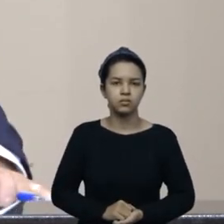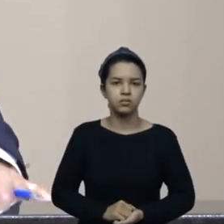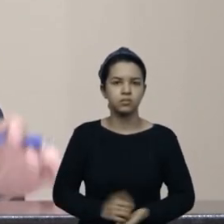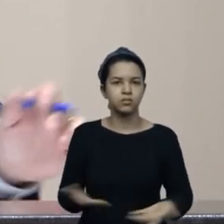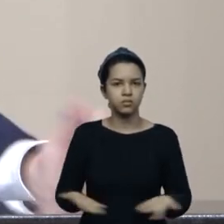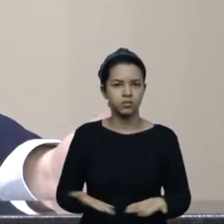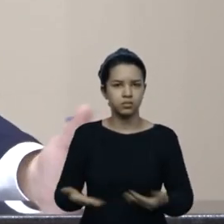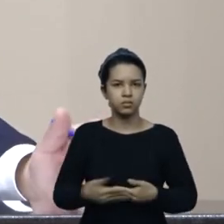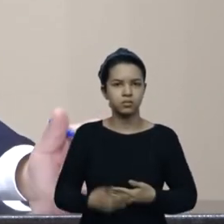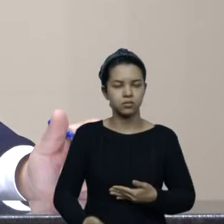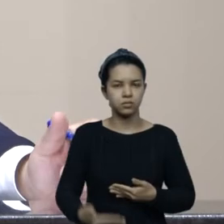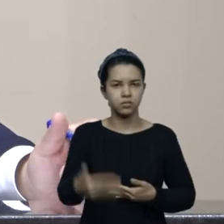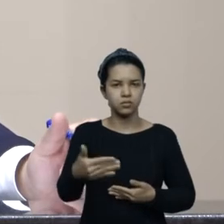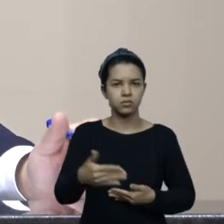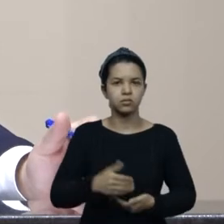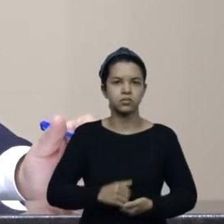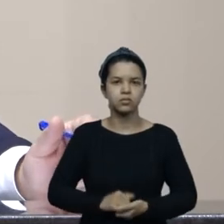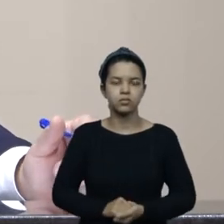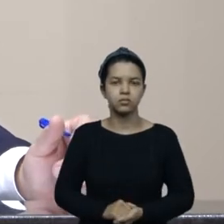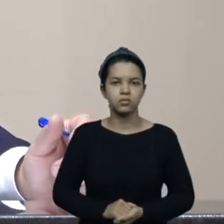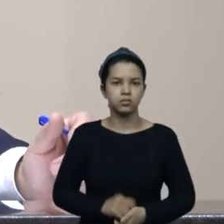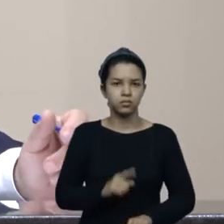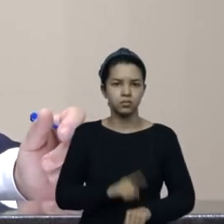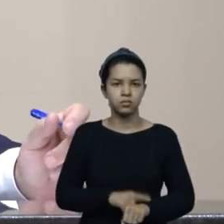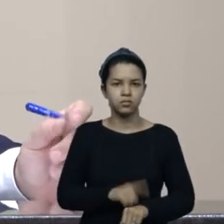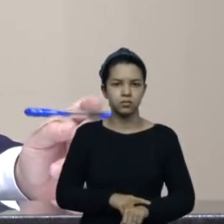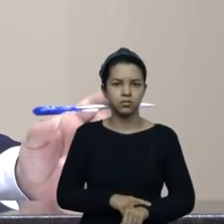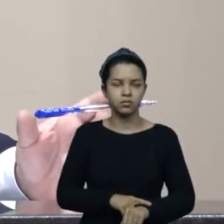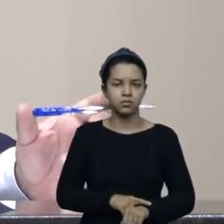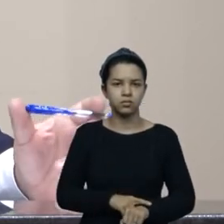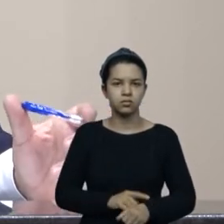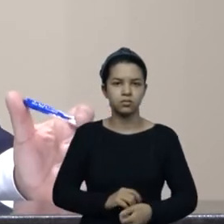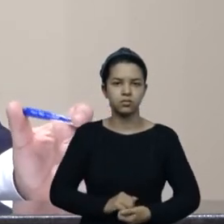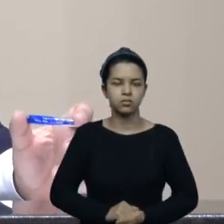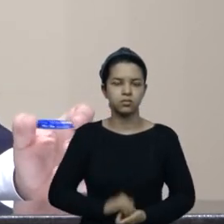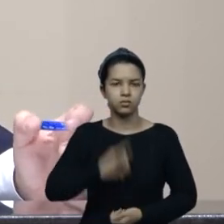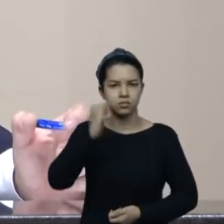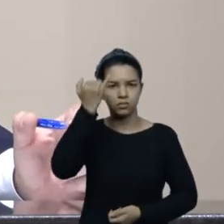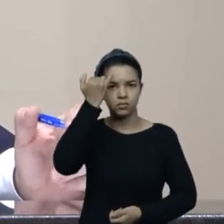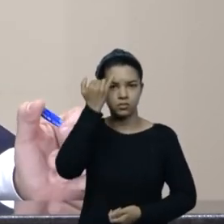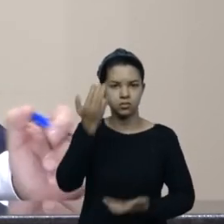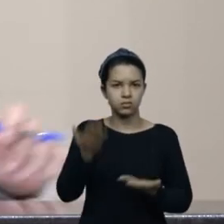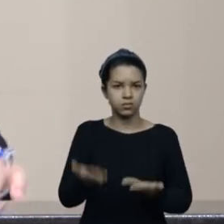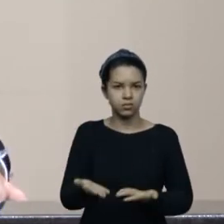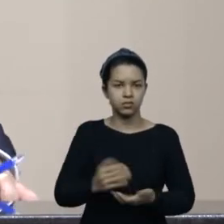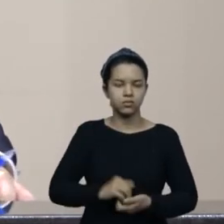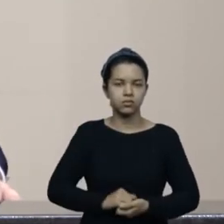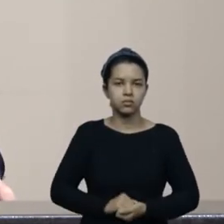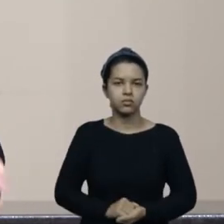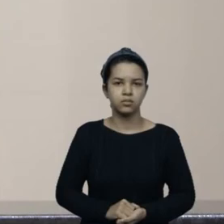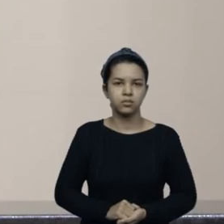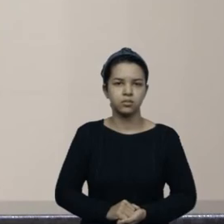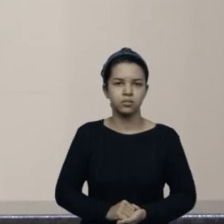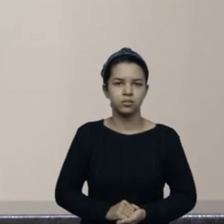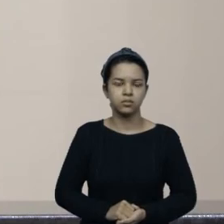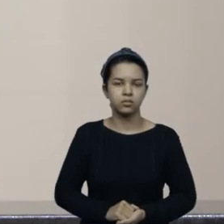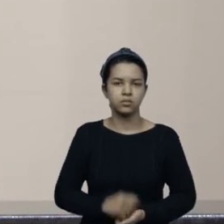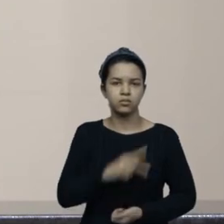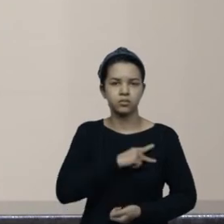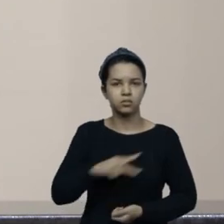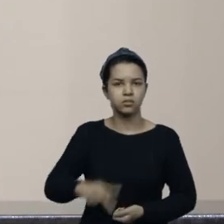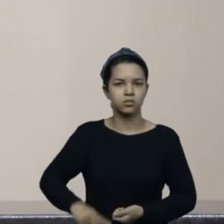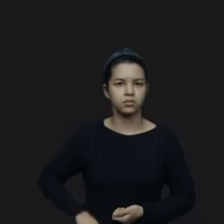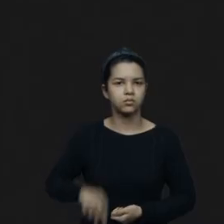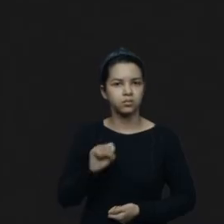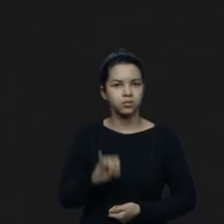Passamos agora ao horário. Senhor presidente. Deputado Jair Mioto, com a palavra. Senhor presidente, se Vossa Excelência